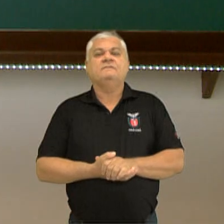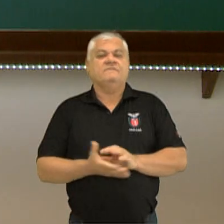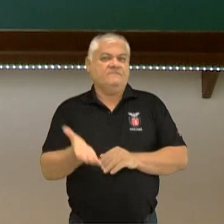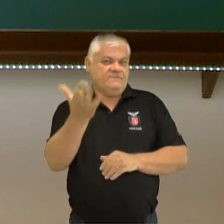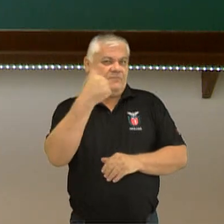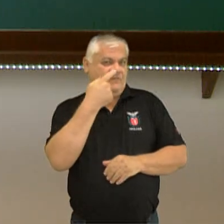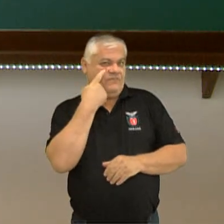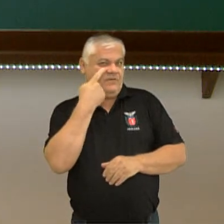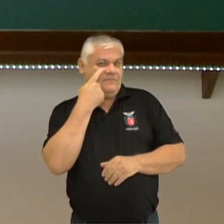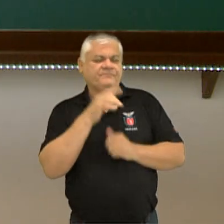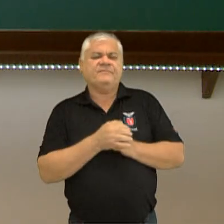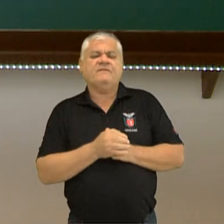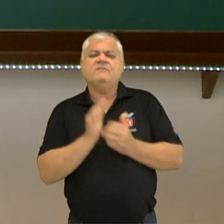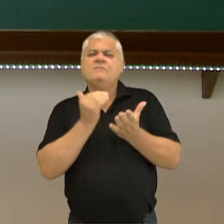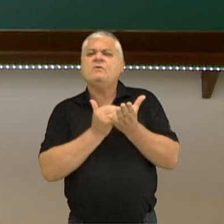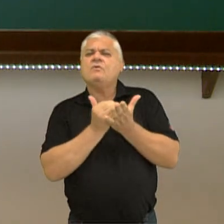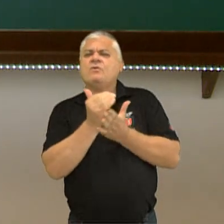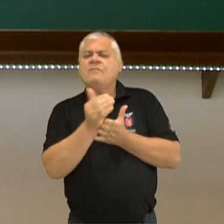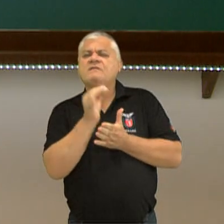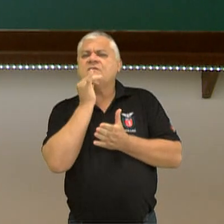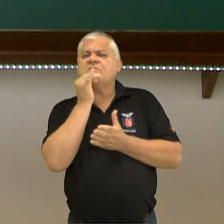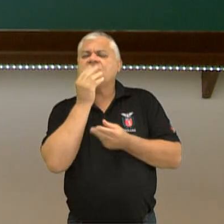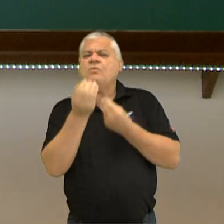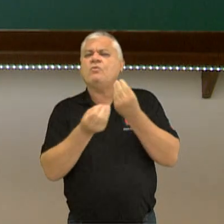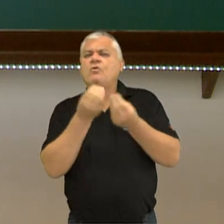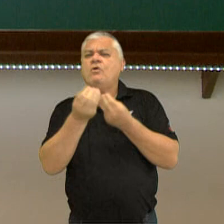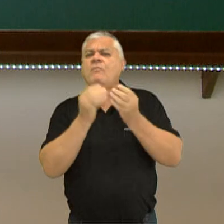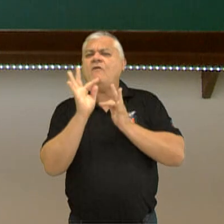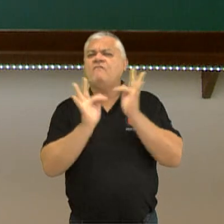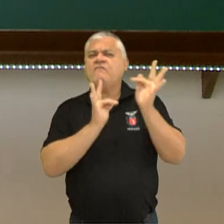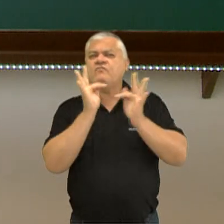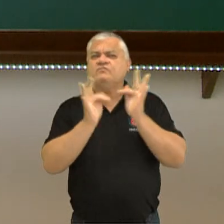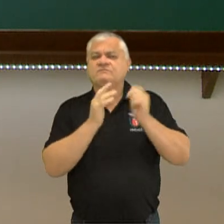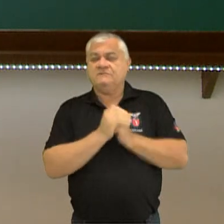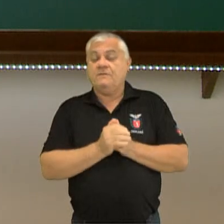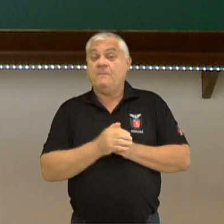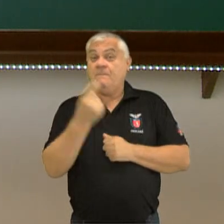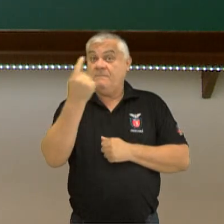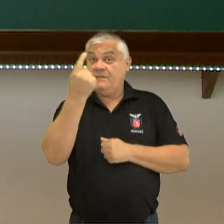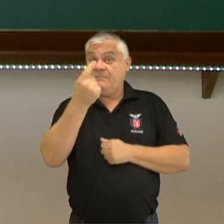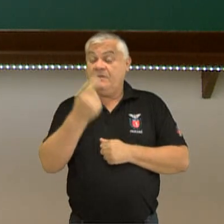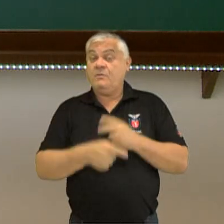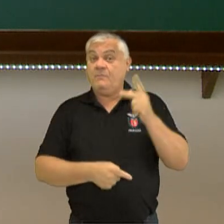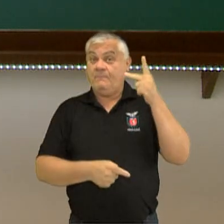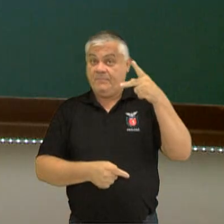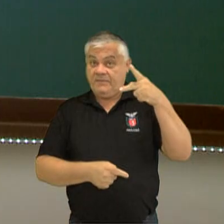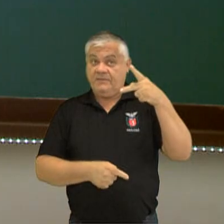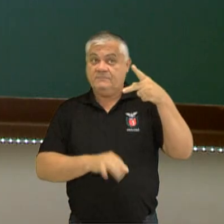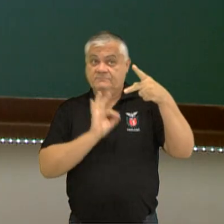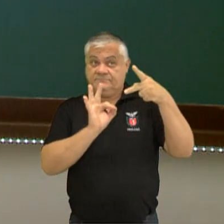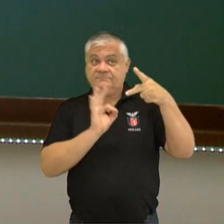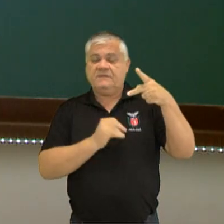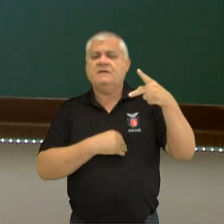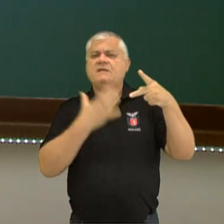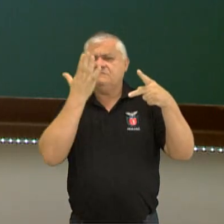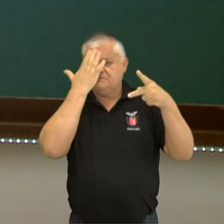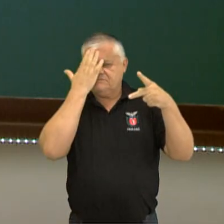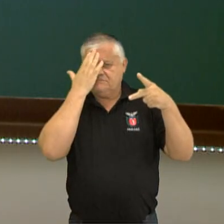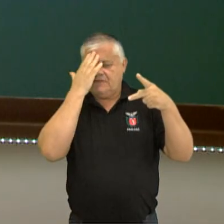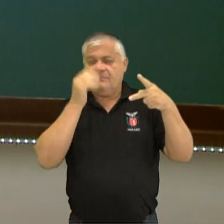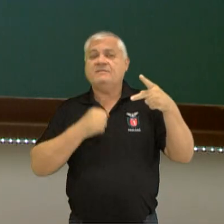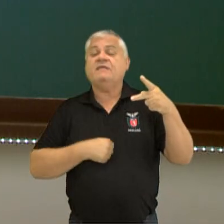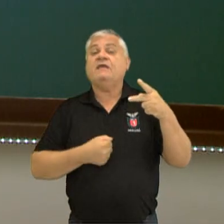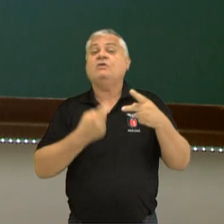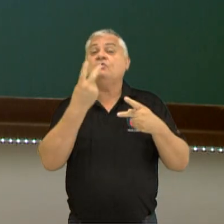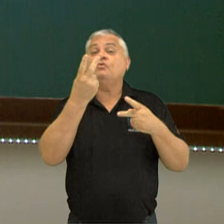Vamos lá então, pessoal, nós vamos começar a resolução desse exercício calculando o período dessa função. Nós sabemos que ela é dada por 2π